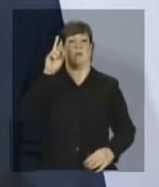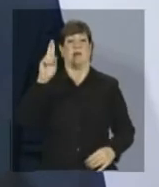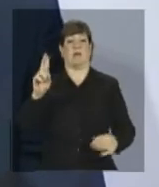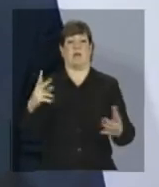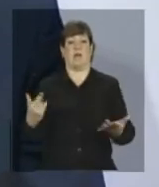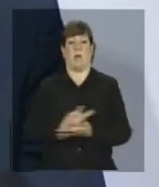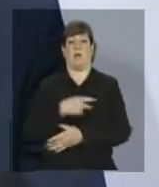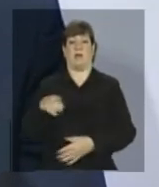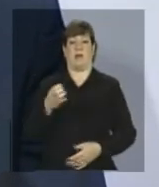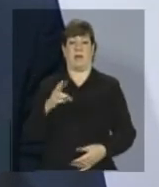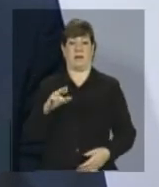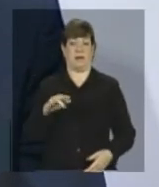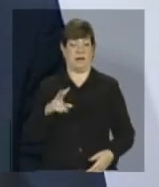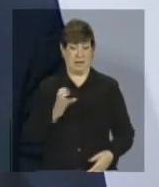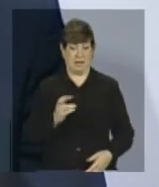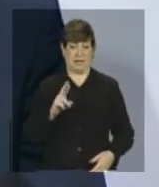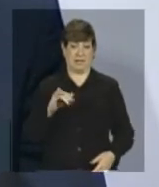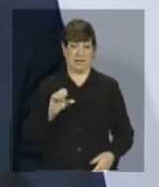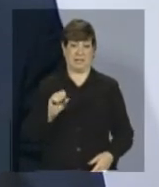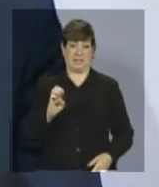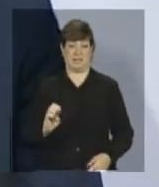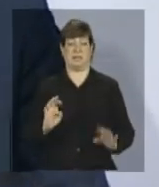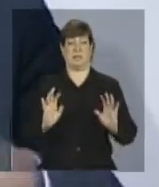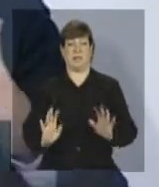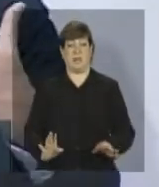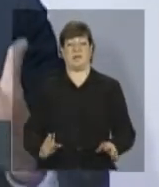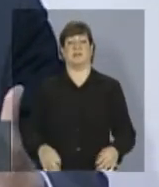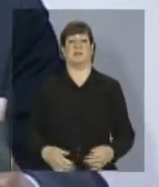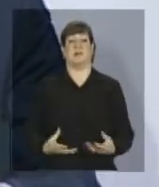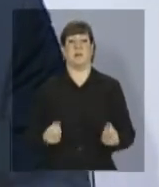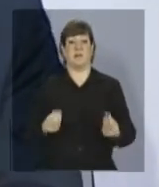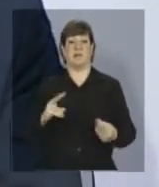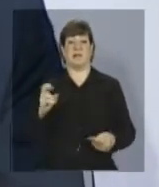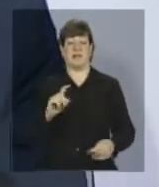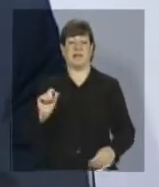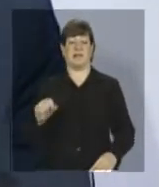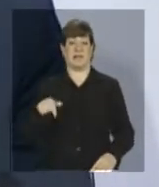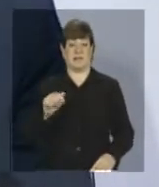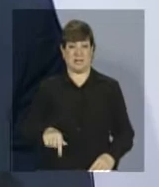financeiro, salvar o sistema mundial, muitas vezes a